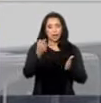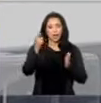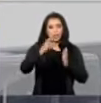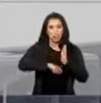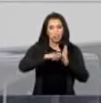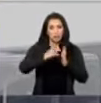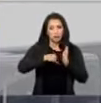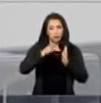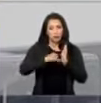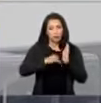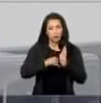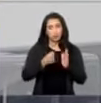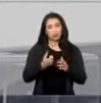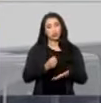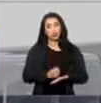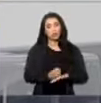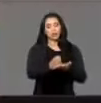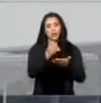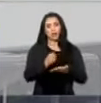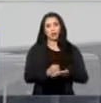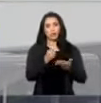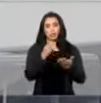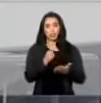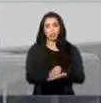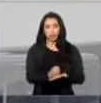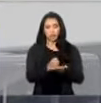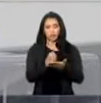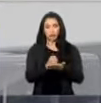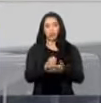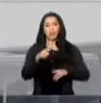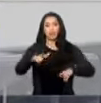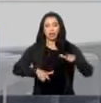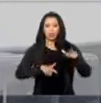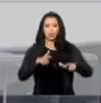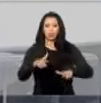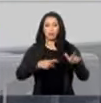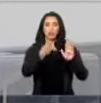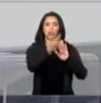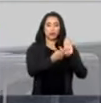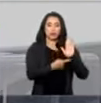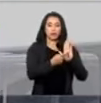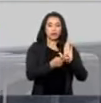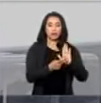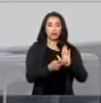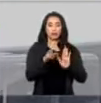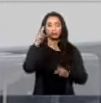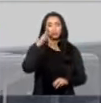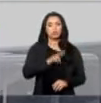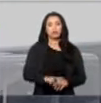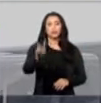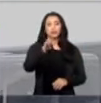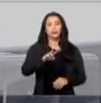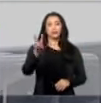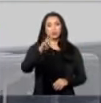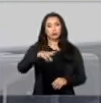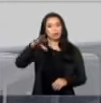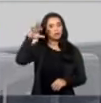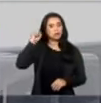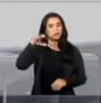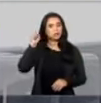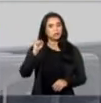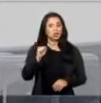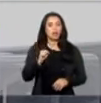de patrocínio, coprodução ou investimento a projetos audiovisuais aprovados. No